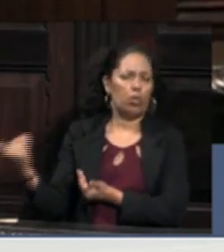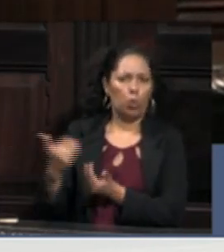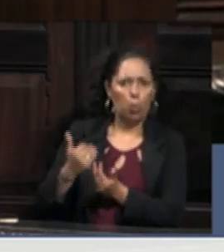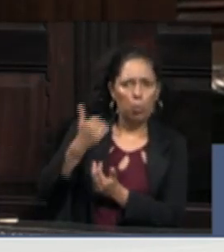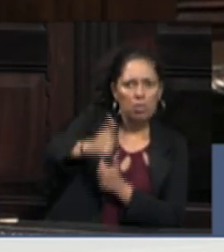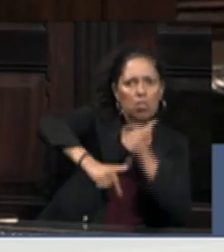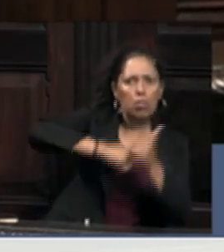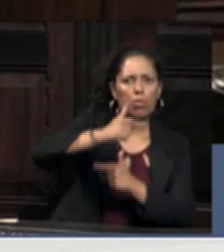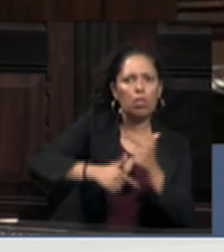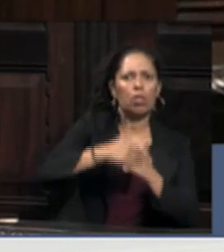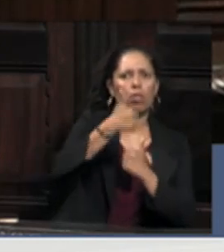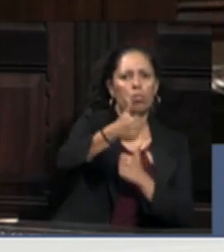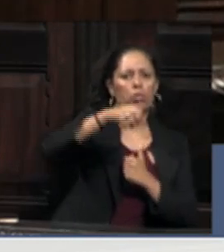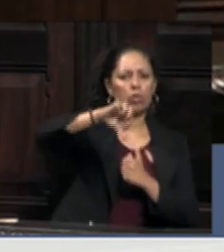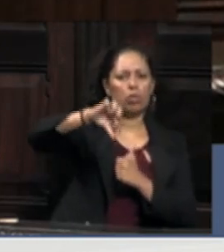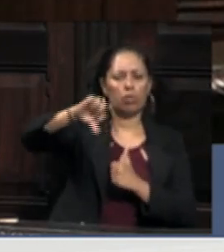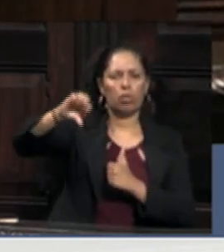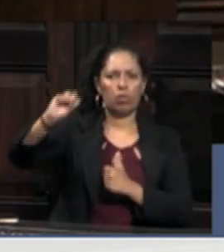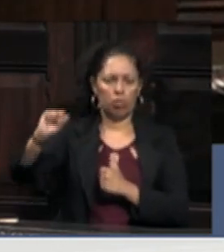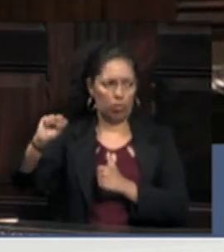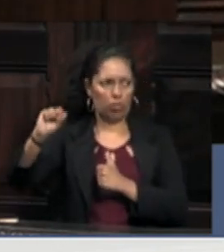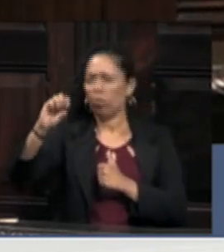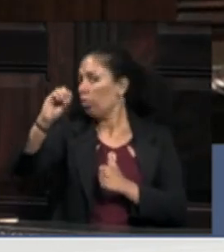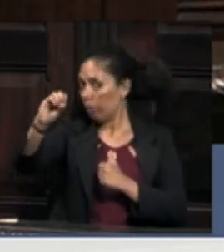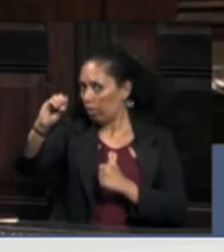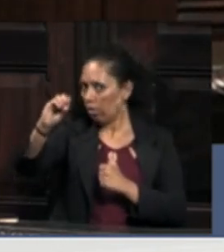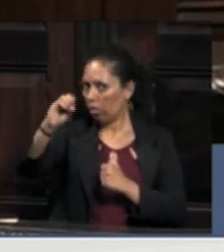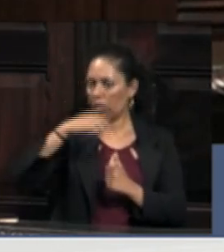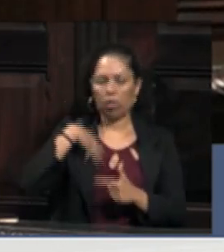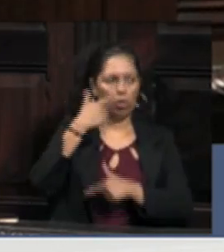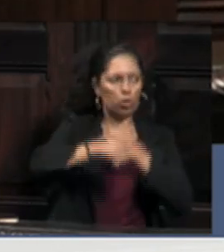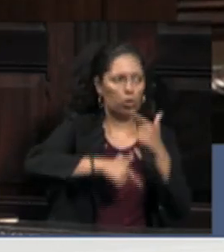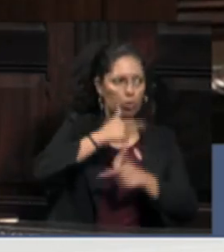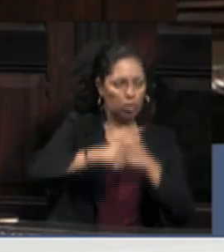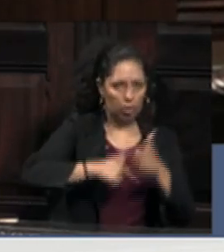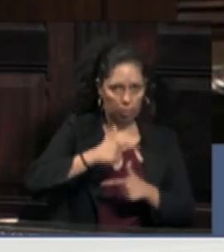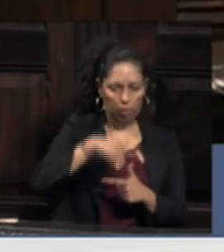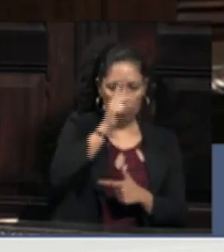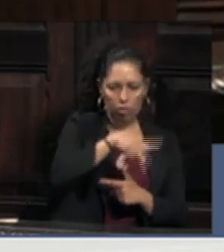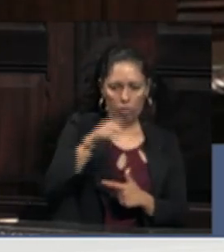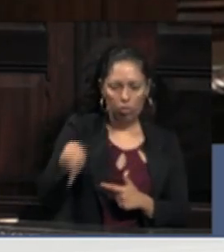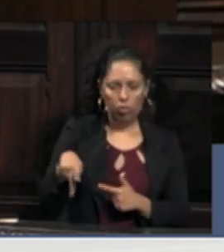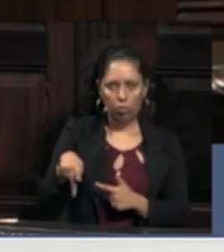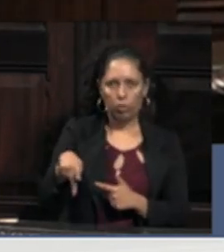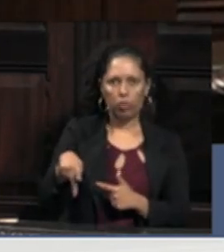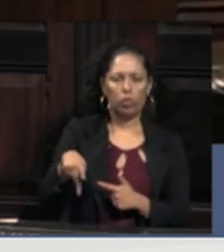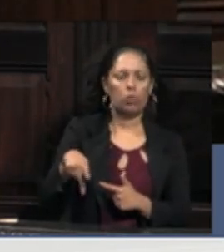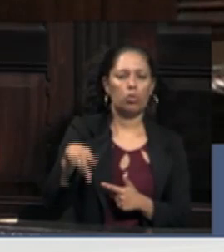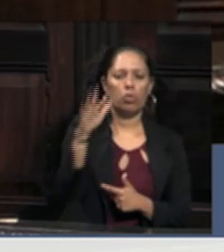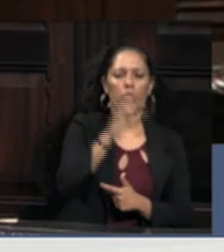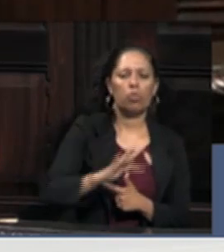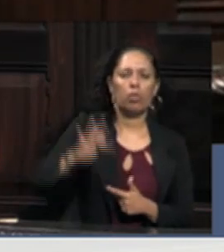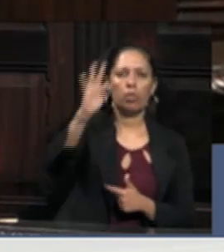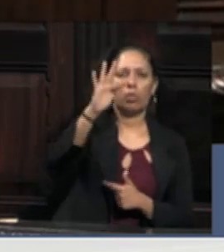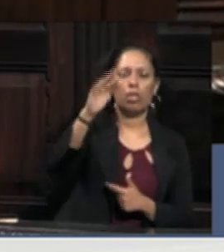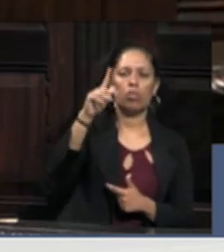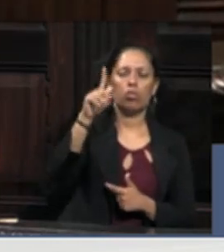90, trabalhava como professor, naquela época, na Universidade Gama Filho, infelizmente extinta,